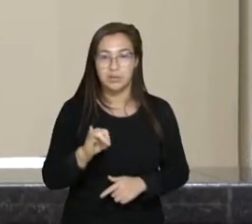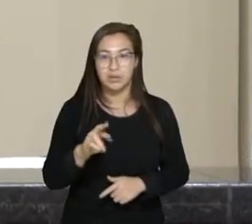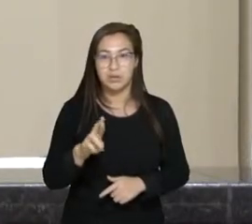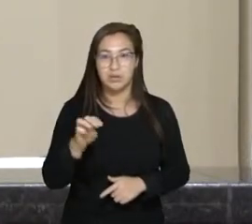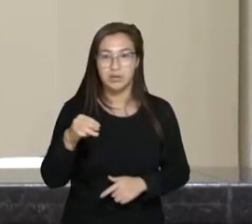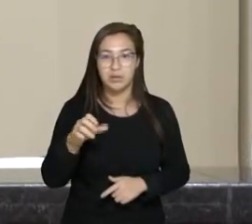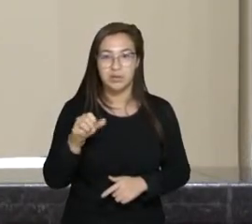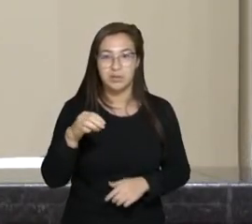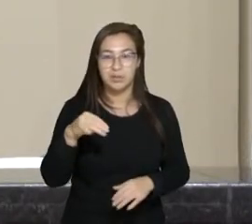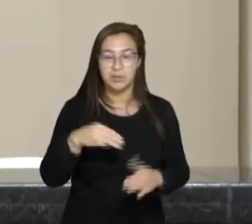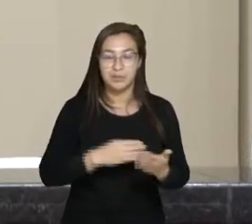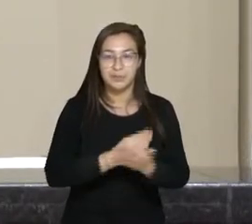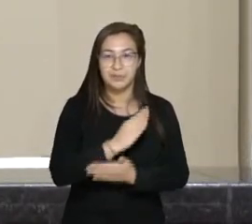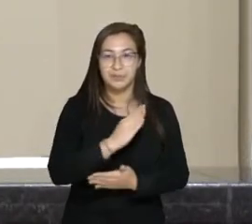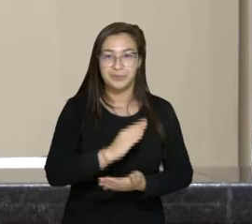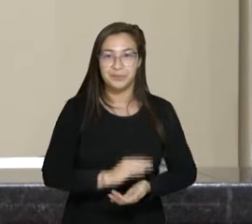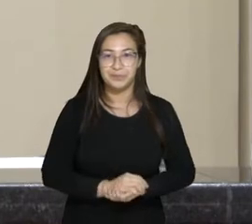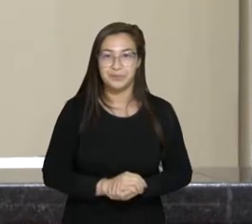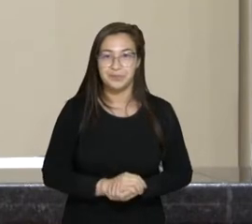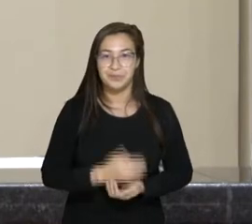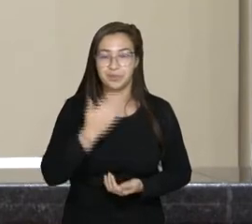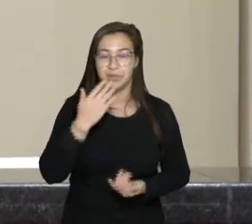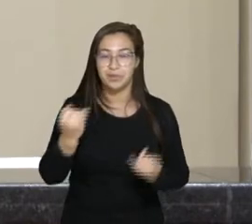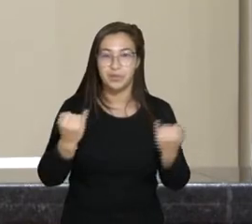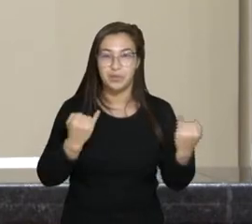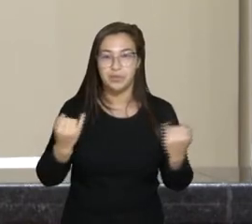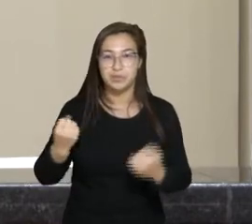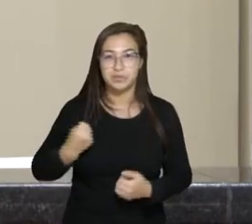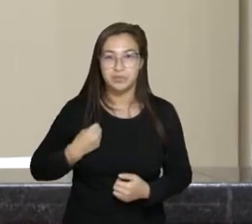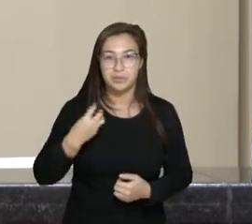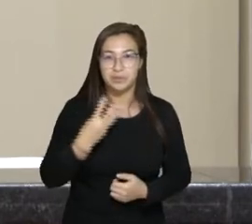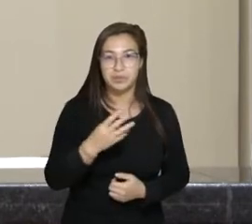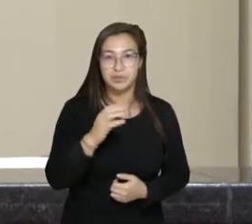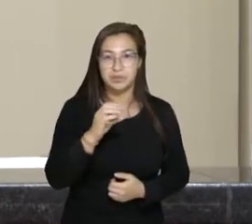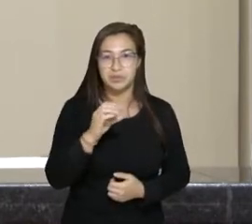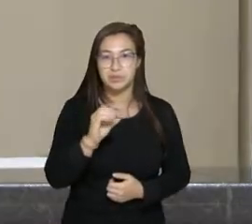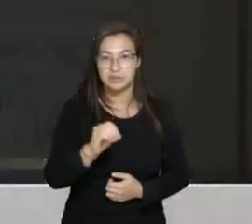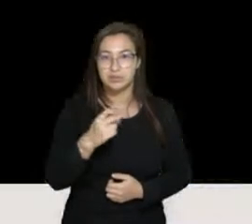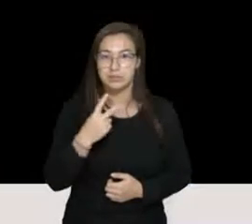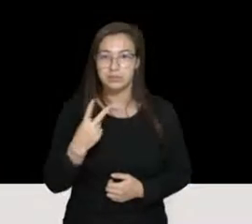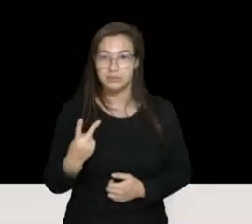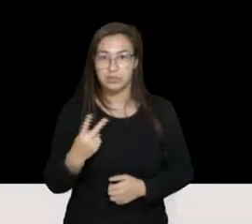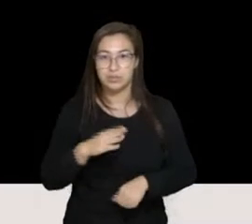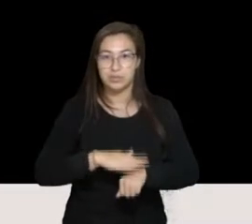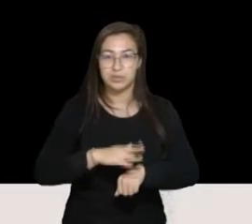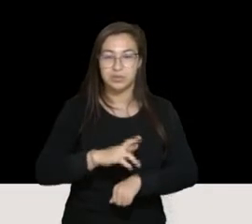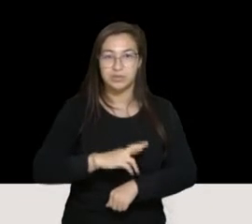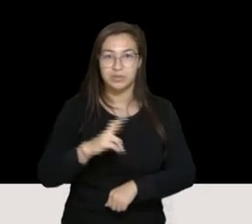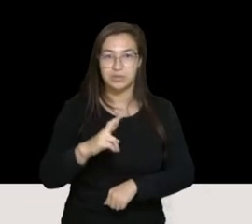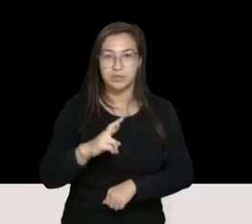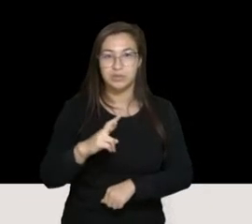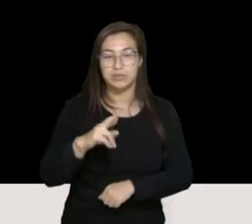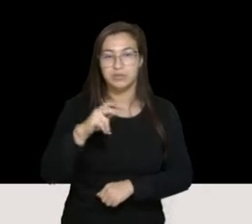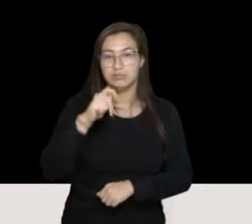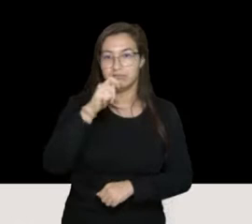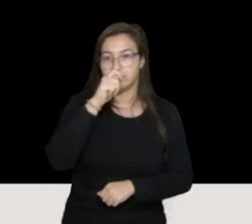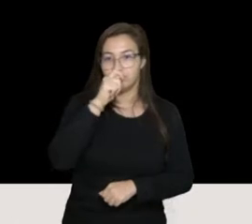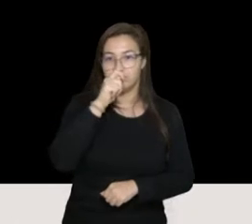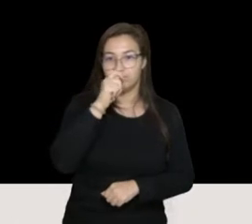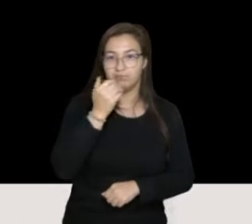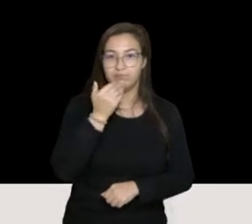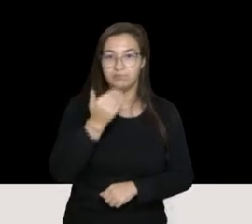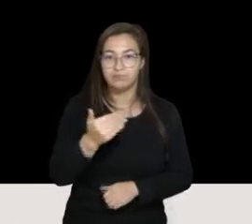votação aprovado pedido informação 302 autor Deputado de homem